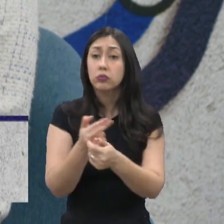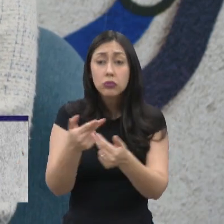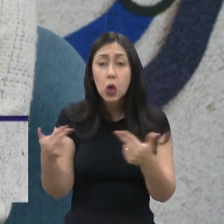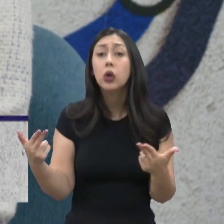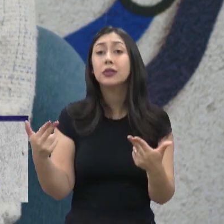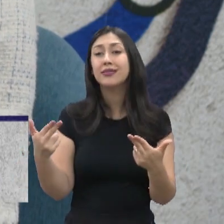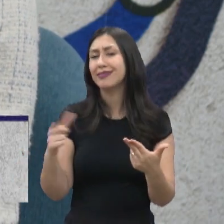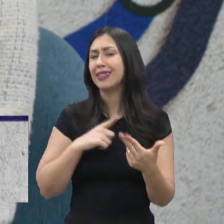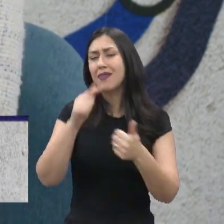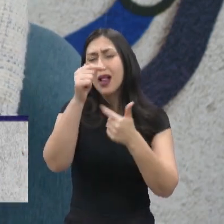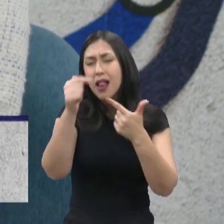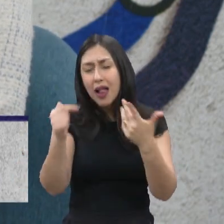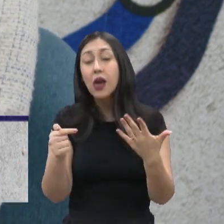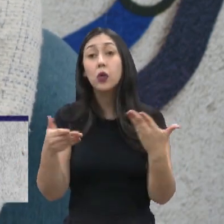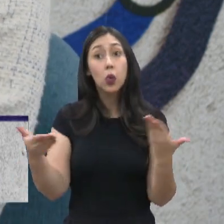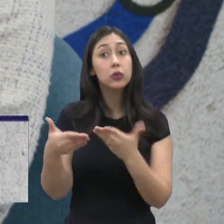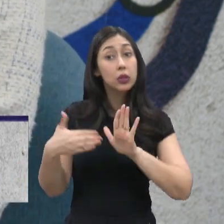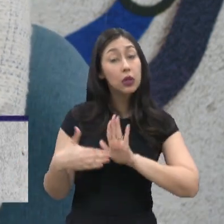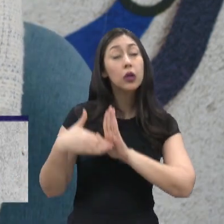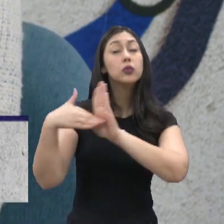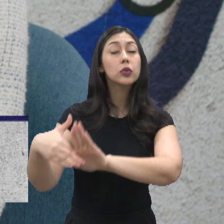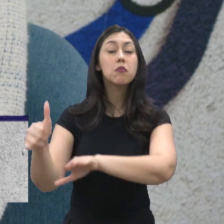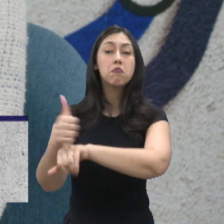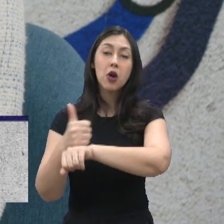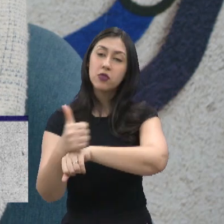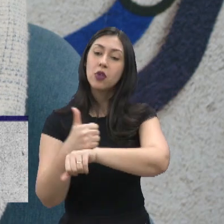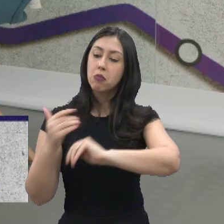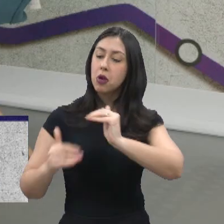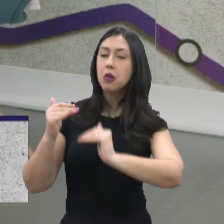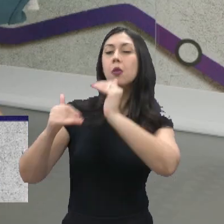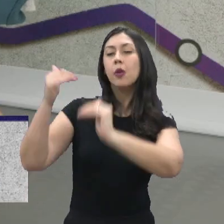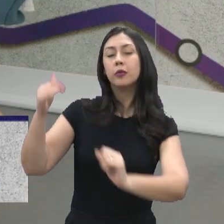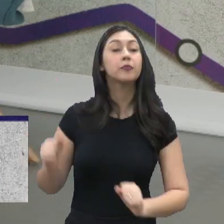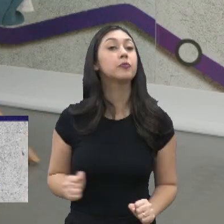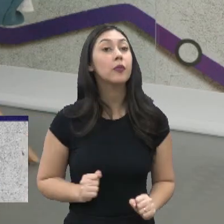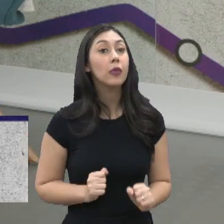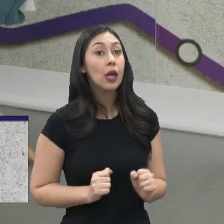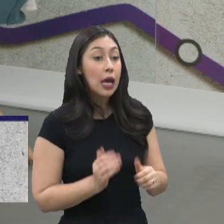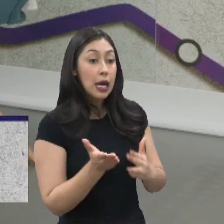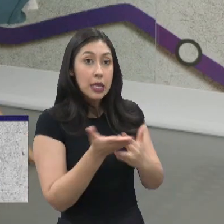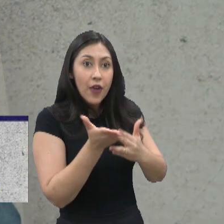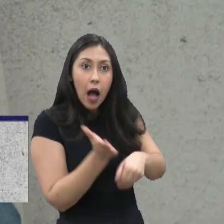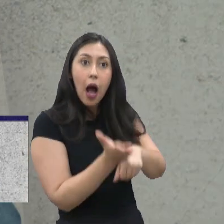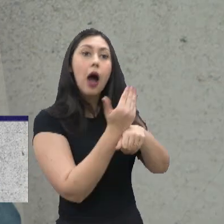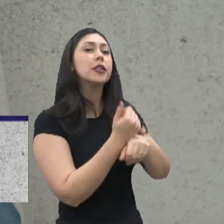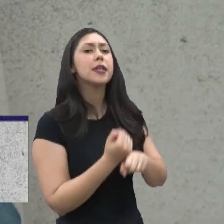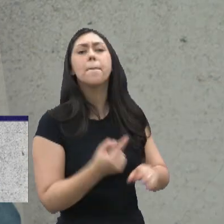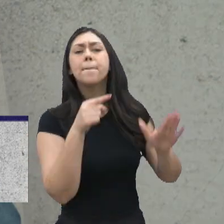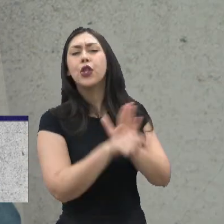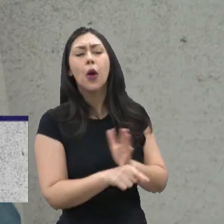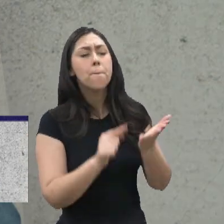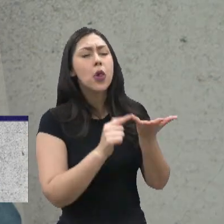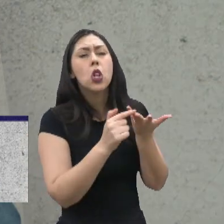existem várias imersões hoje que auxiliam o profissional a desenvolver essa parte da carreira. E antes de eu chamar o intervalo aqui, Marcela, os desafios enfrentados hoje